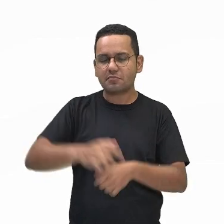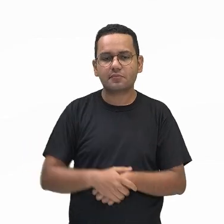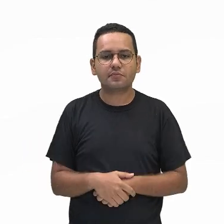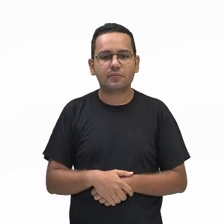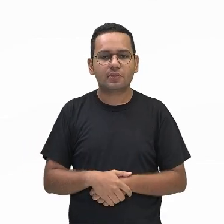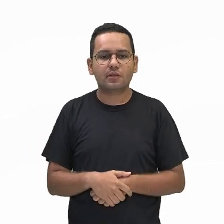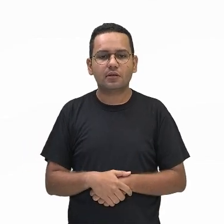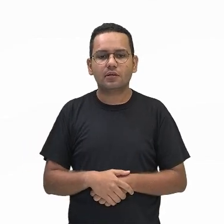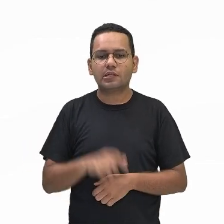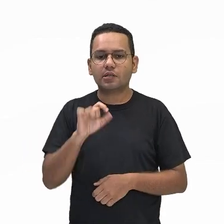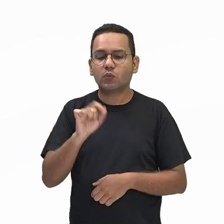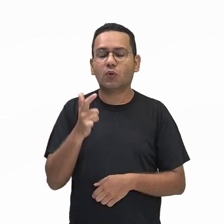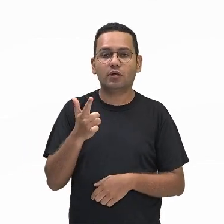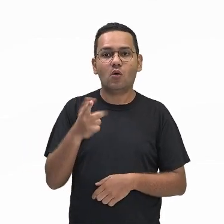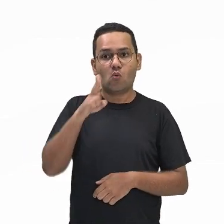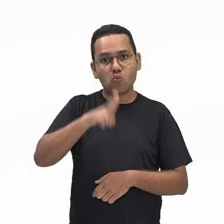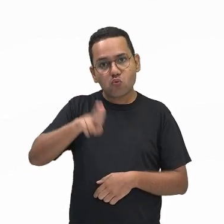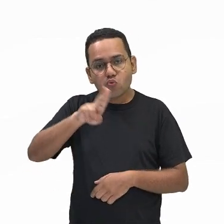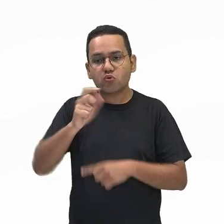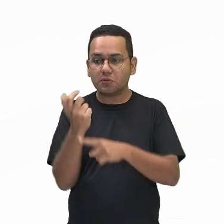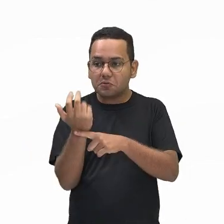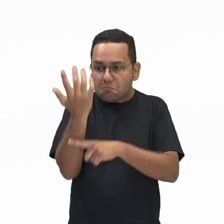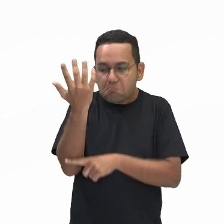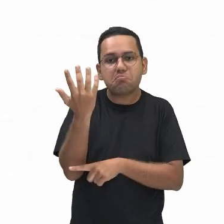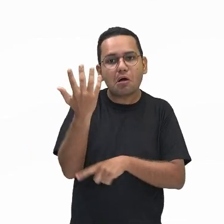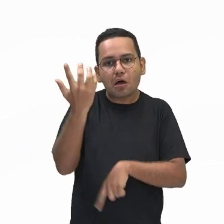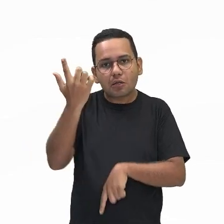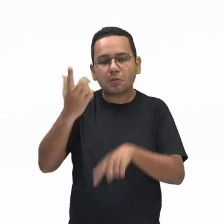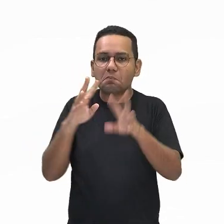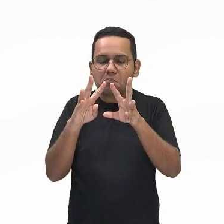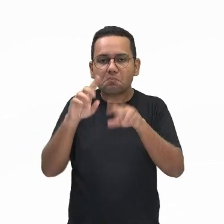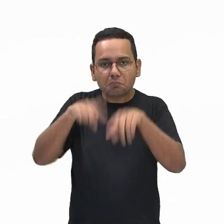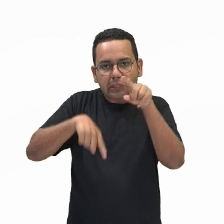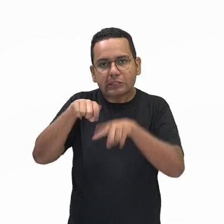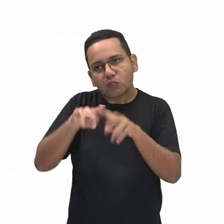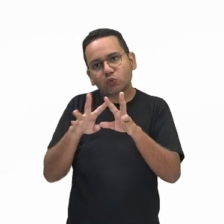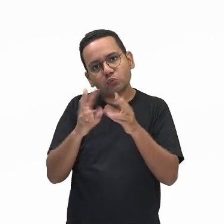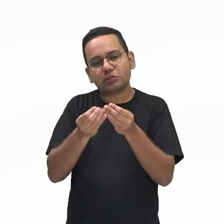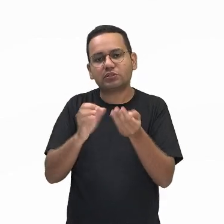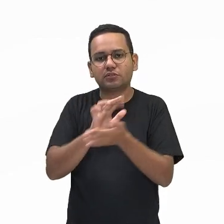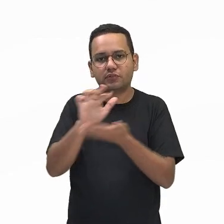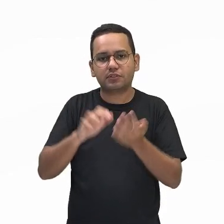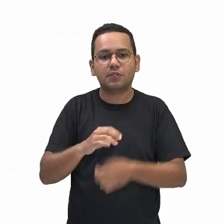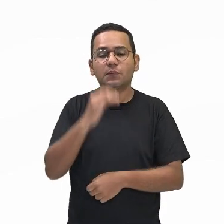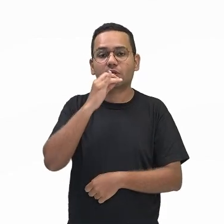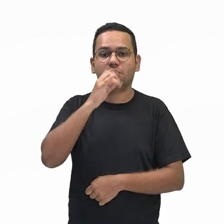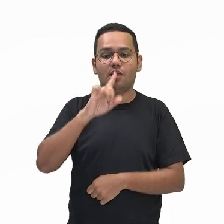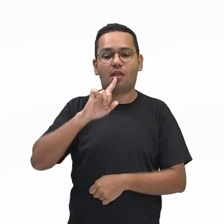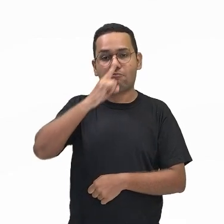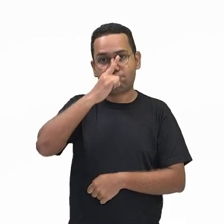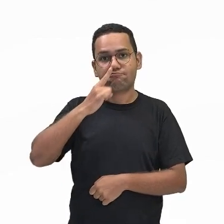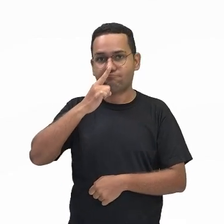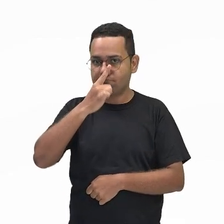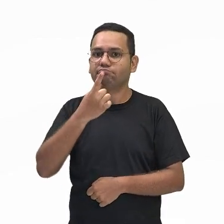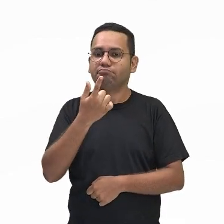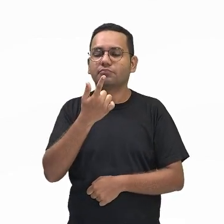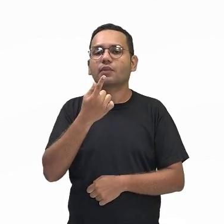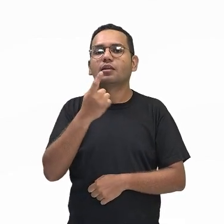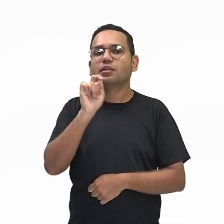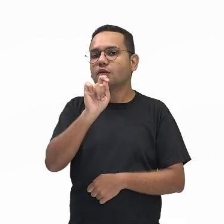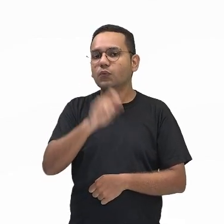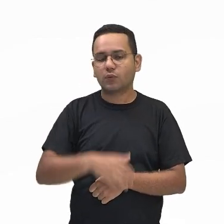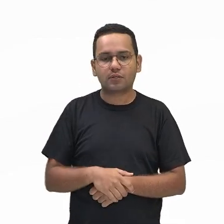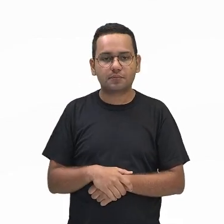da biomassa de certas plantas. No caso, aí nós temos a cana-de-açúcar, que é um vegetal do qual é extraído